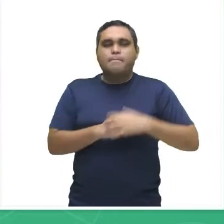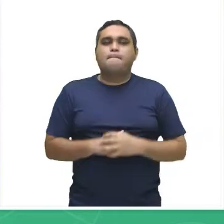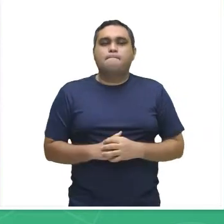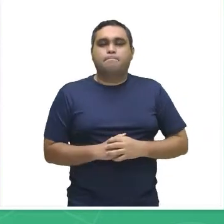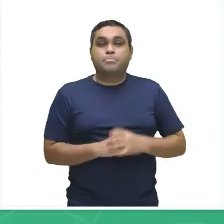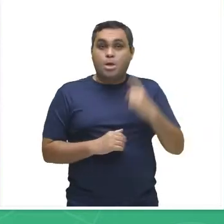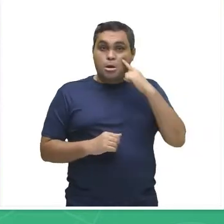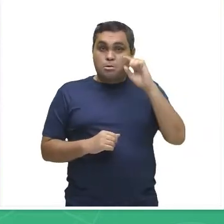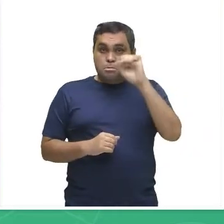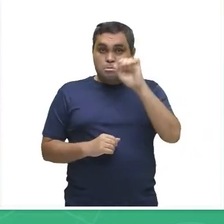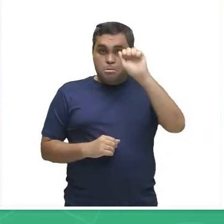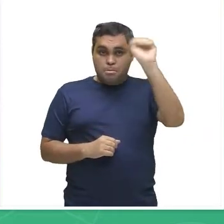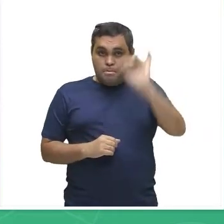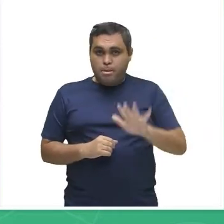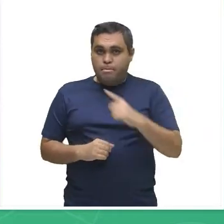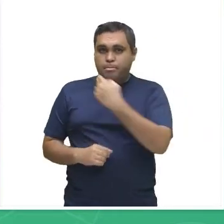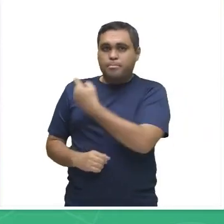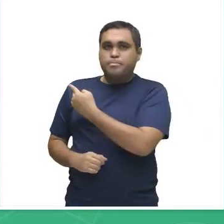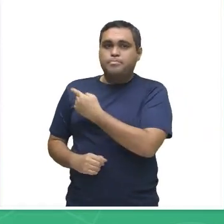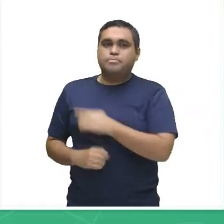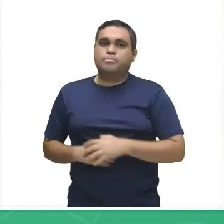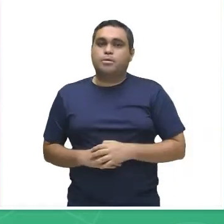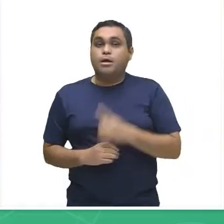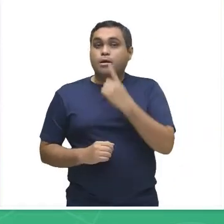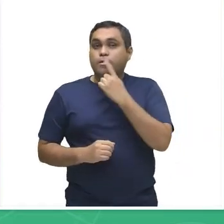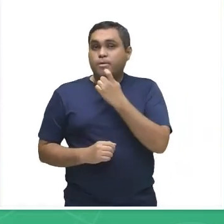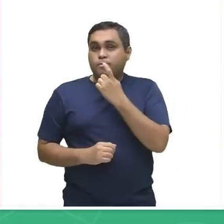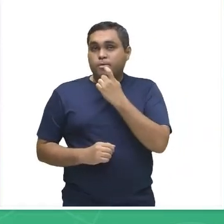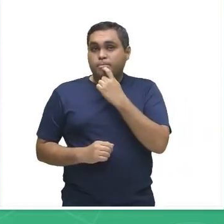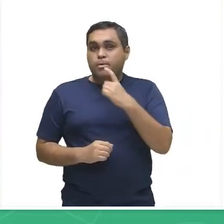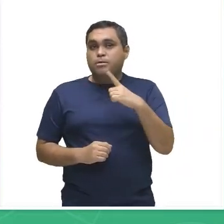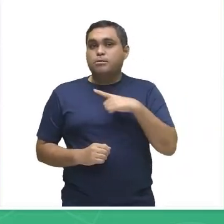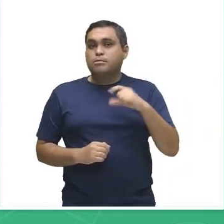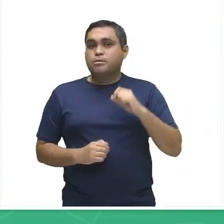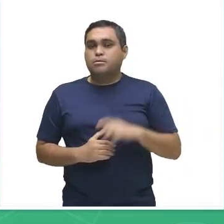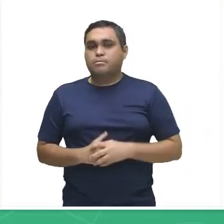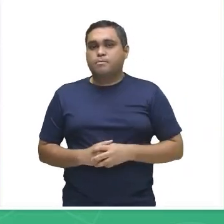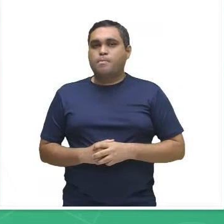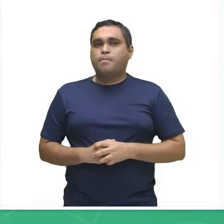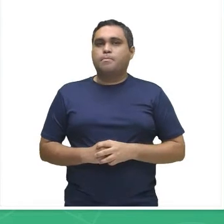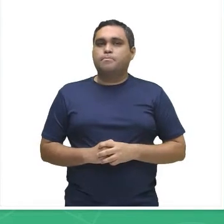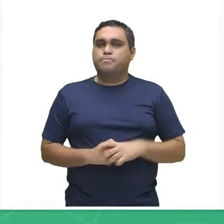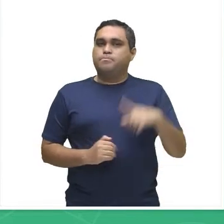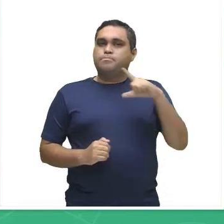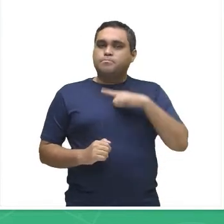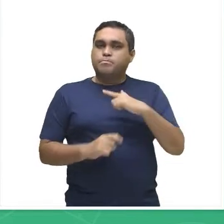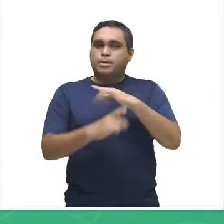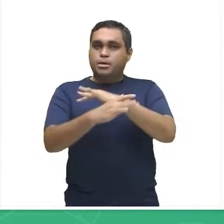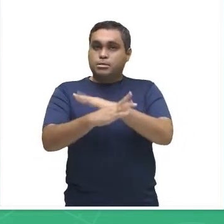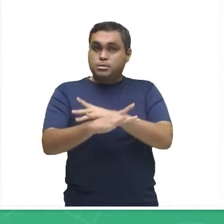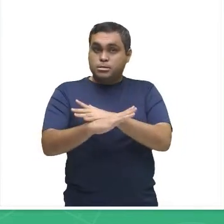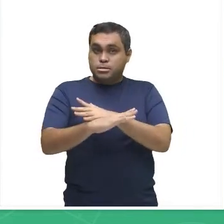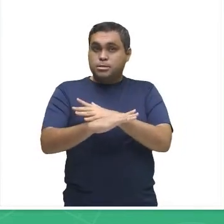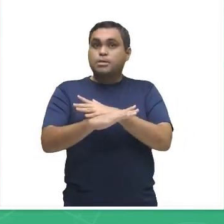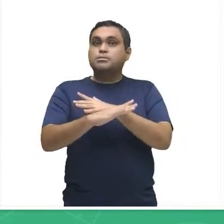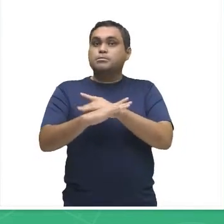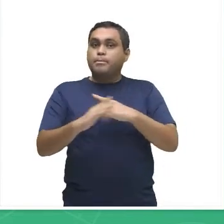tá? Em vermelho a gente vai ter as cidades lideradas por